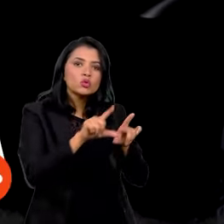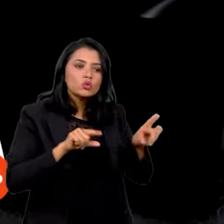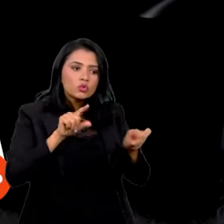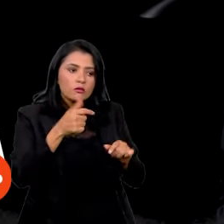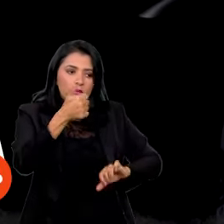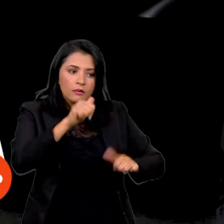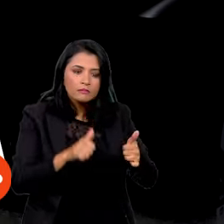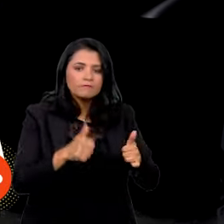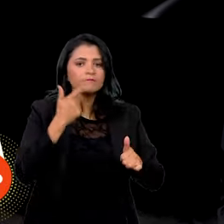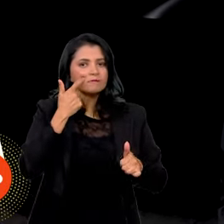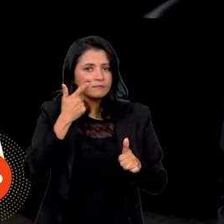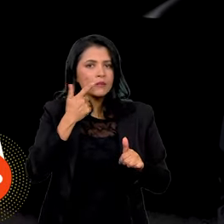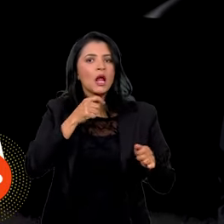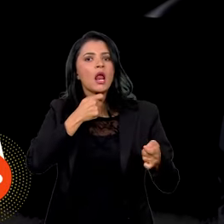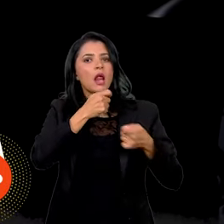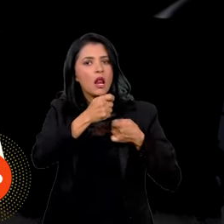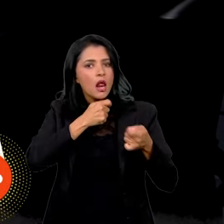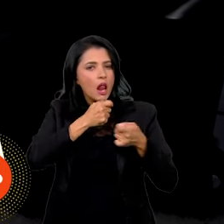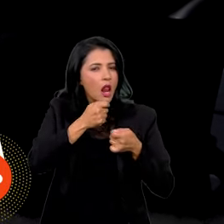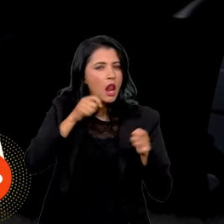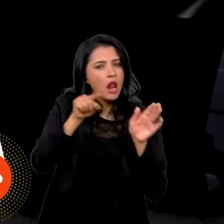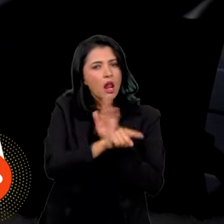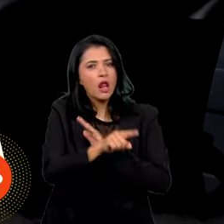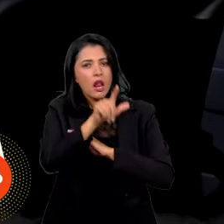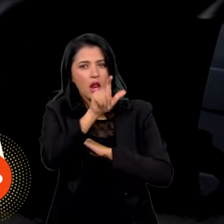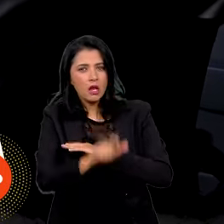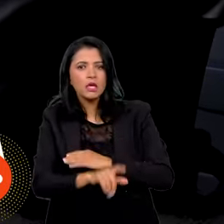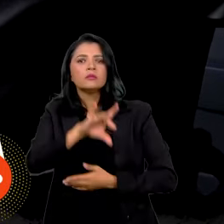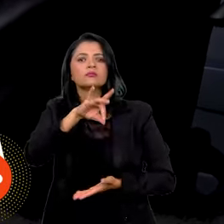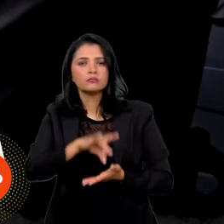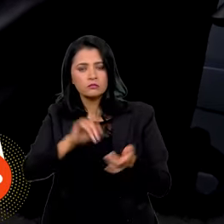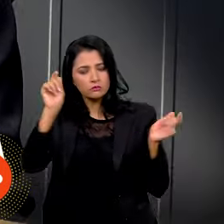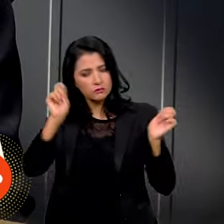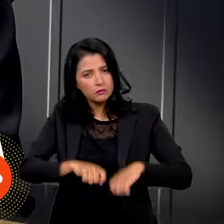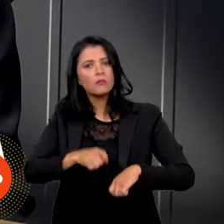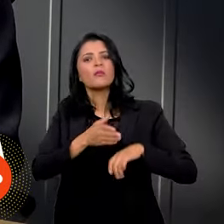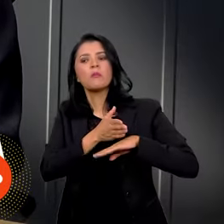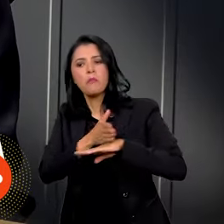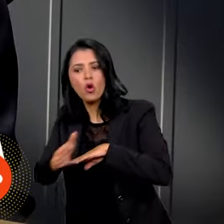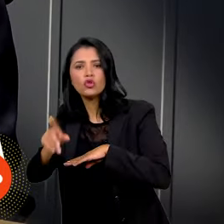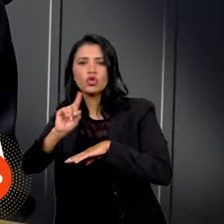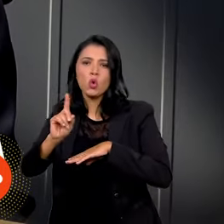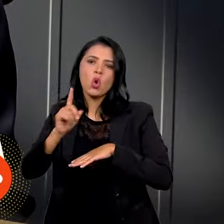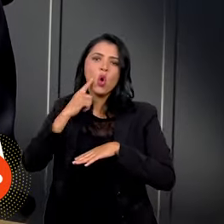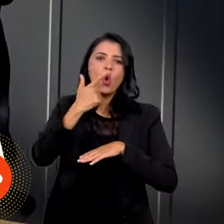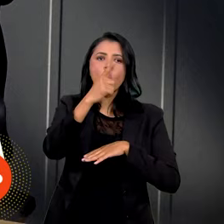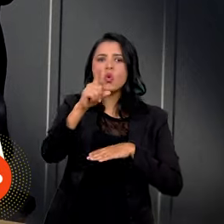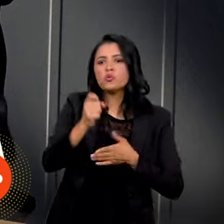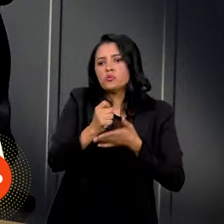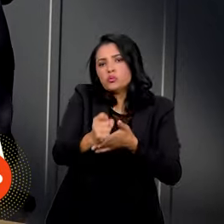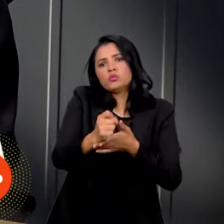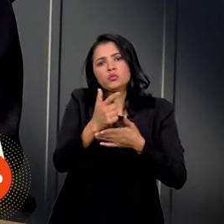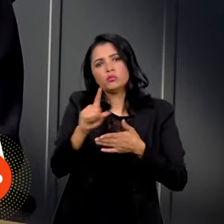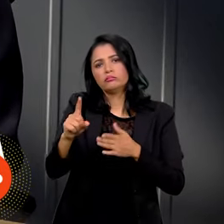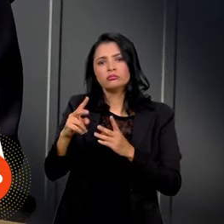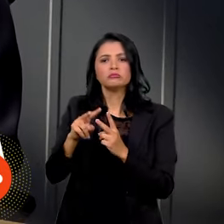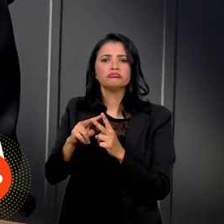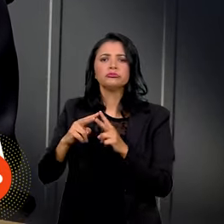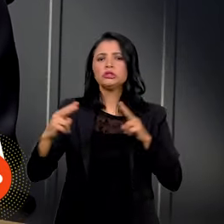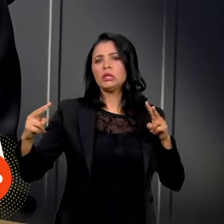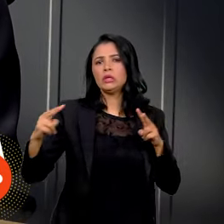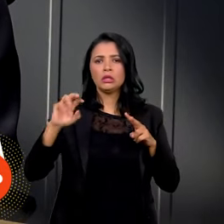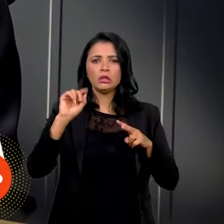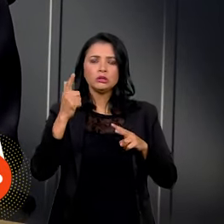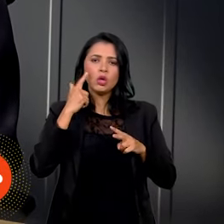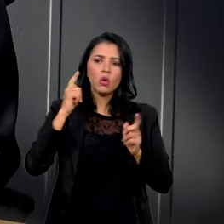é esse da seleção da entrevista essa entrevista vai identificar se ele de fato tem condições de ir para Campo ou se ele pode apoiar de alguma outra forma né